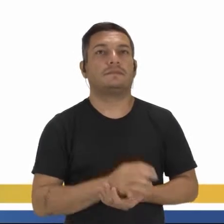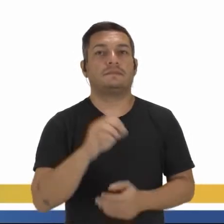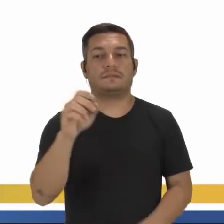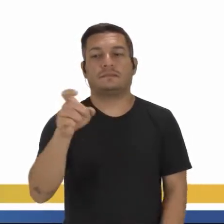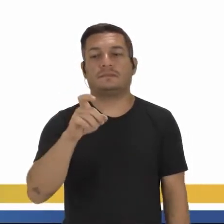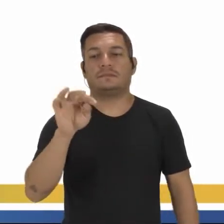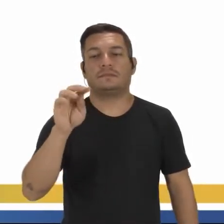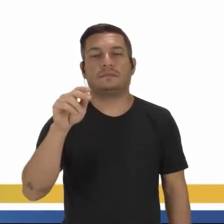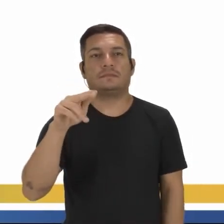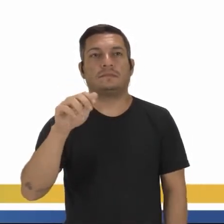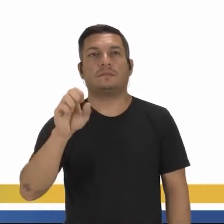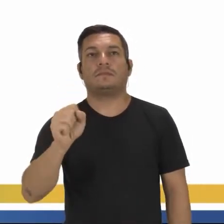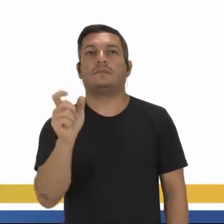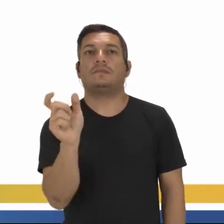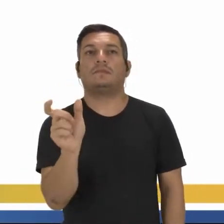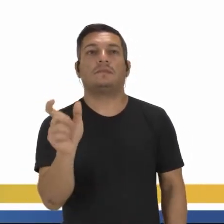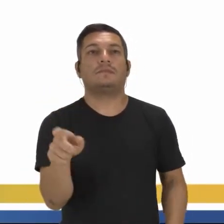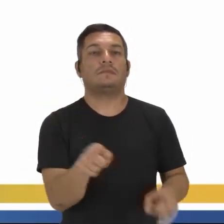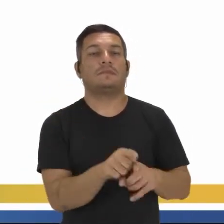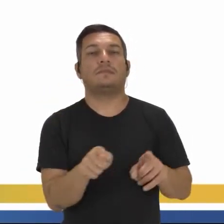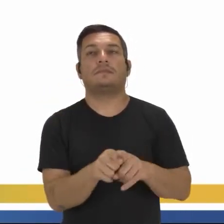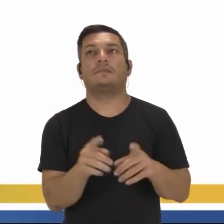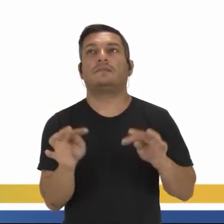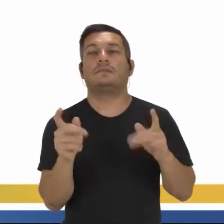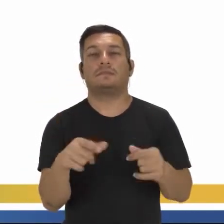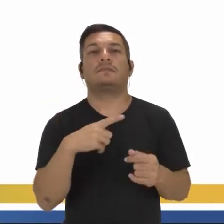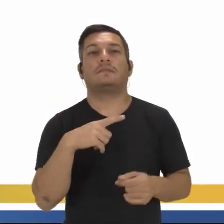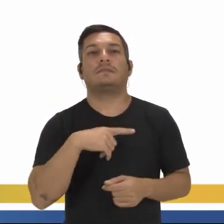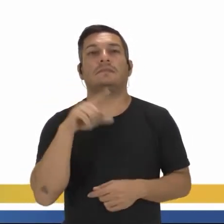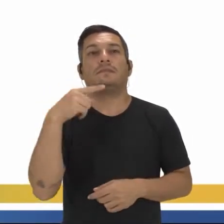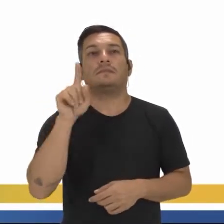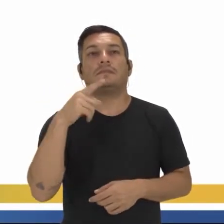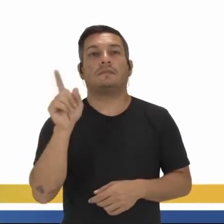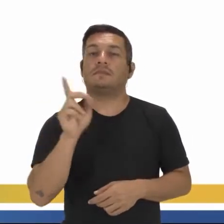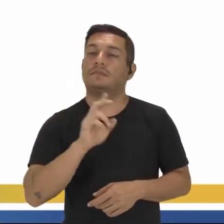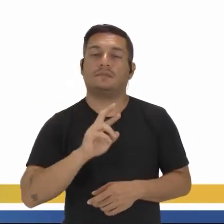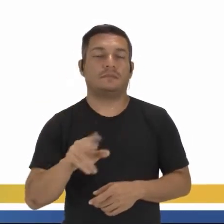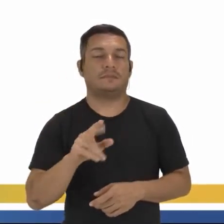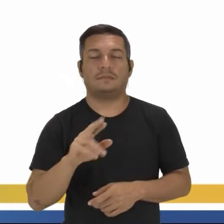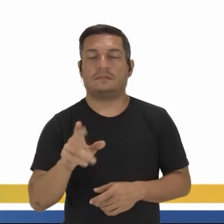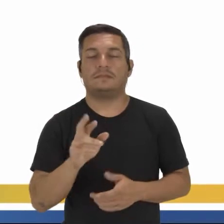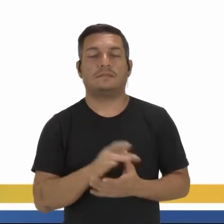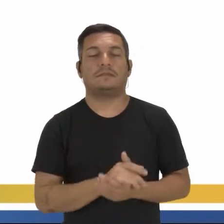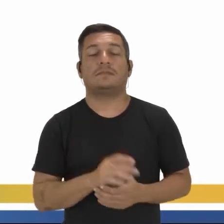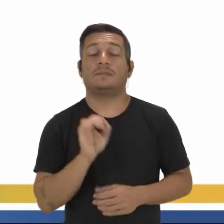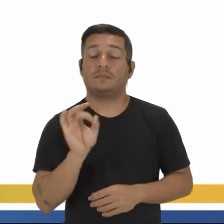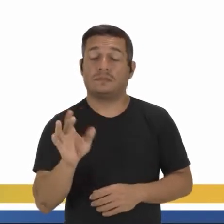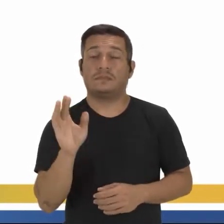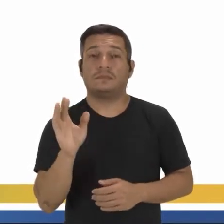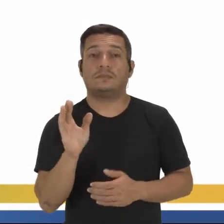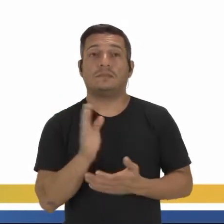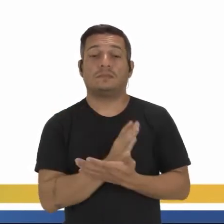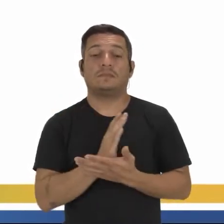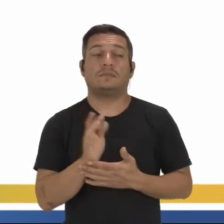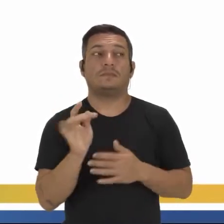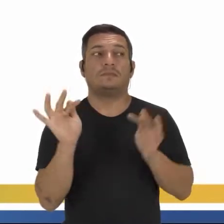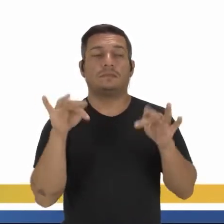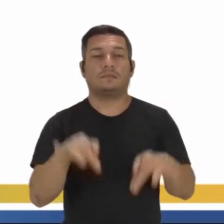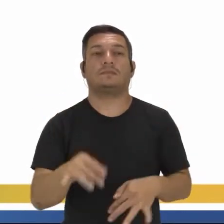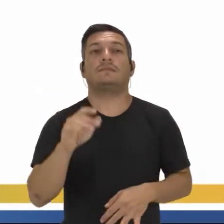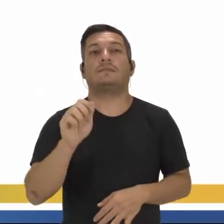Oxítonas. As palavras oxítonas também todas serão acentuadas? Não. Apenas as terminadas